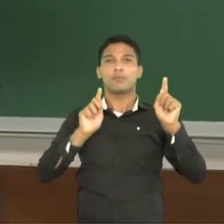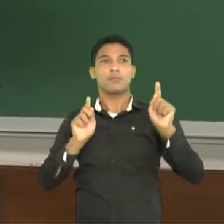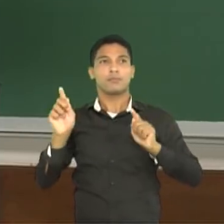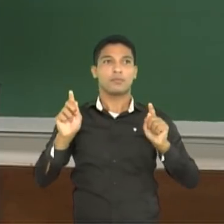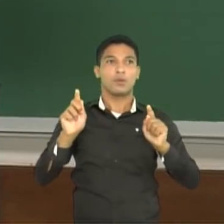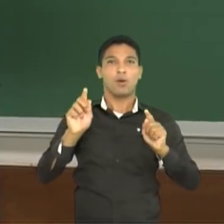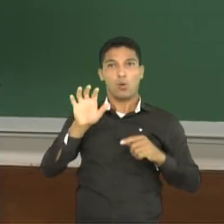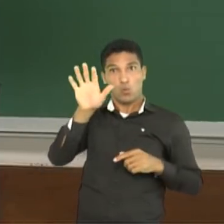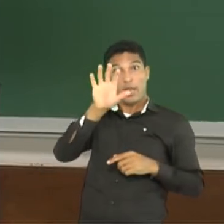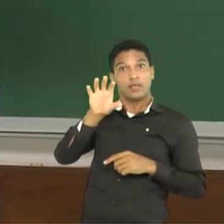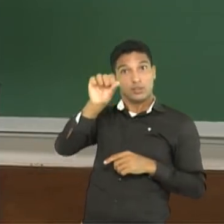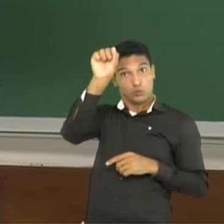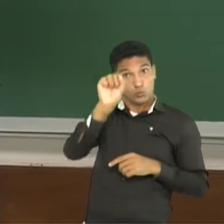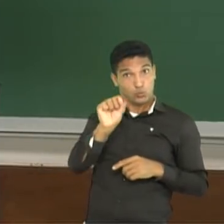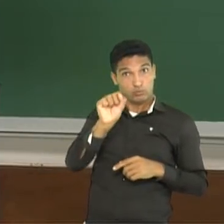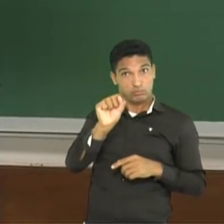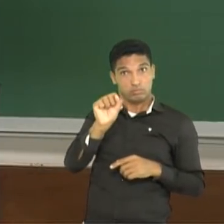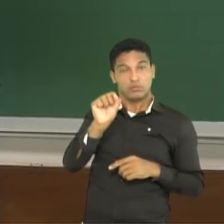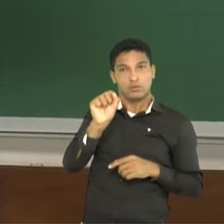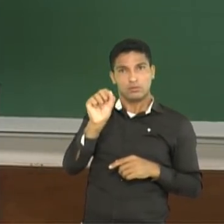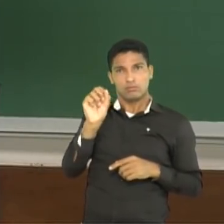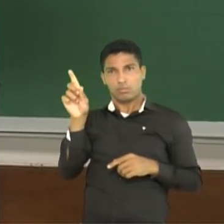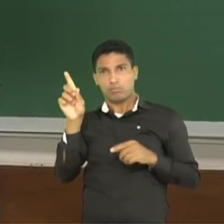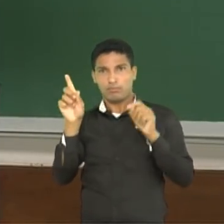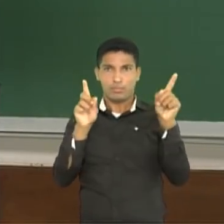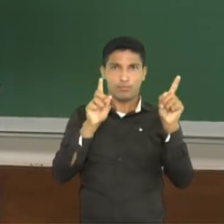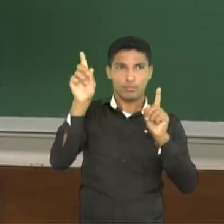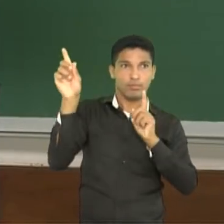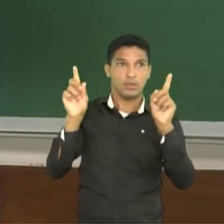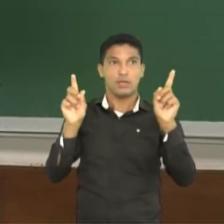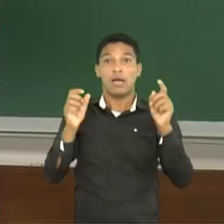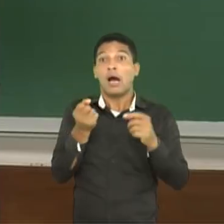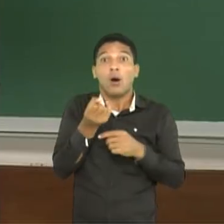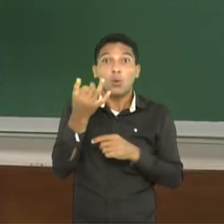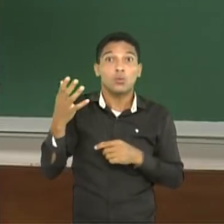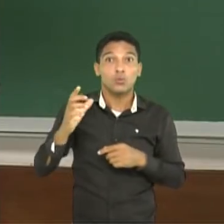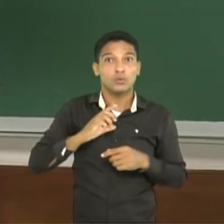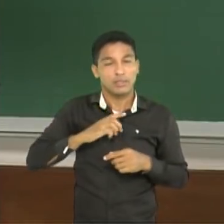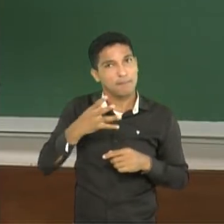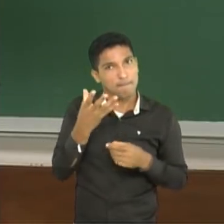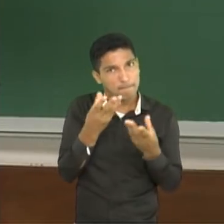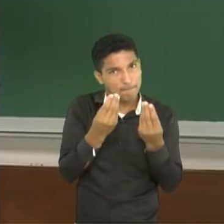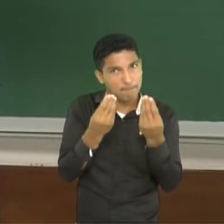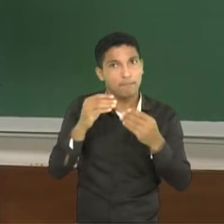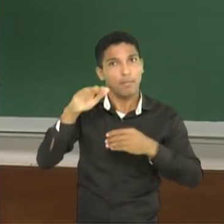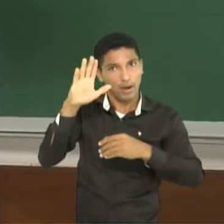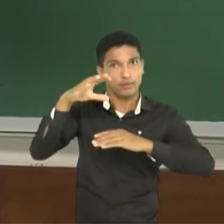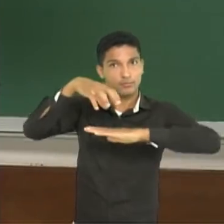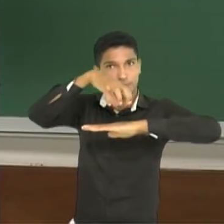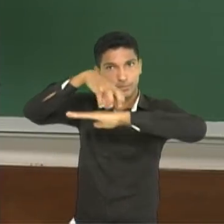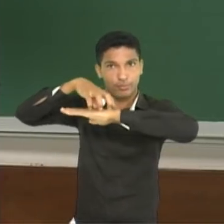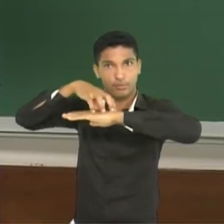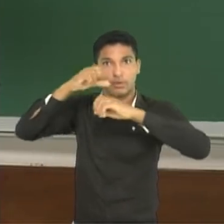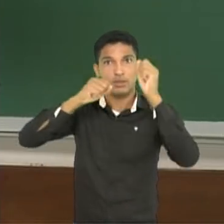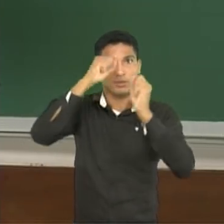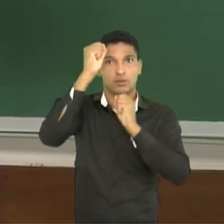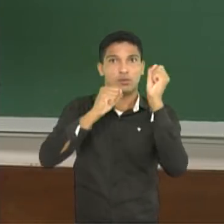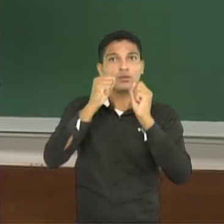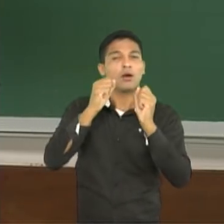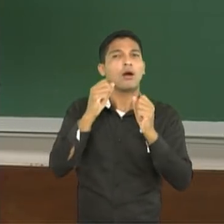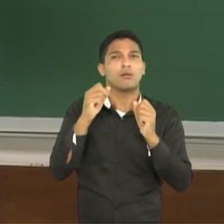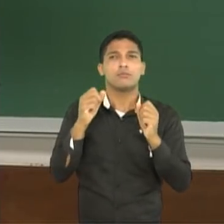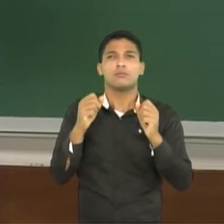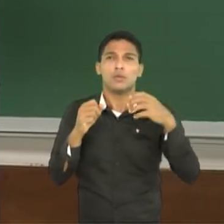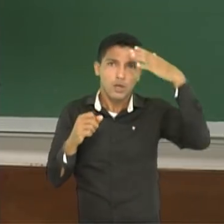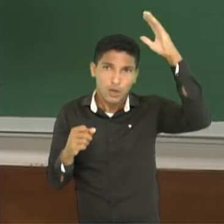a região, com alguns pontos de maior concentração industrial, como a Grande Curitiba, a Grande